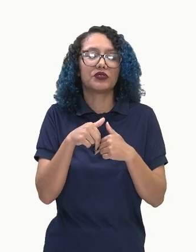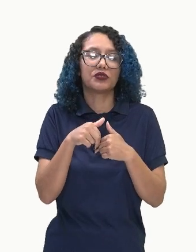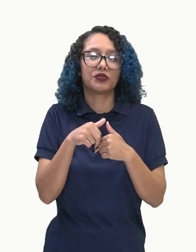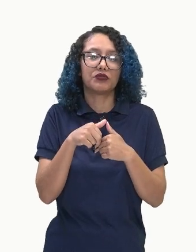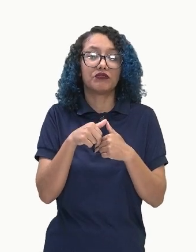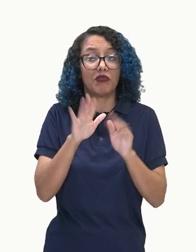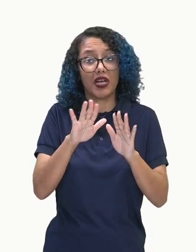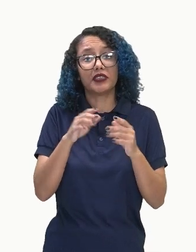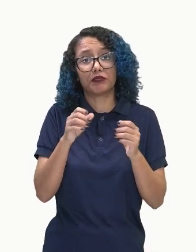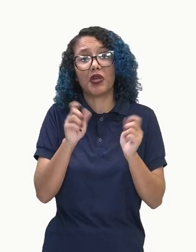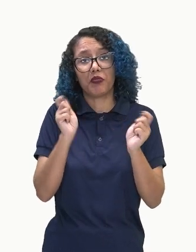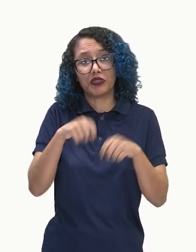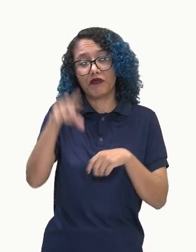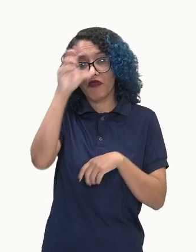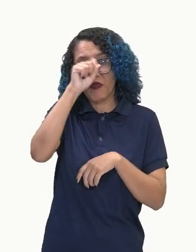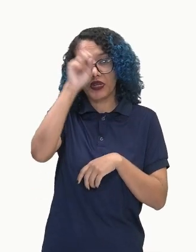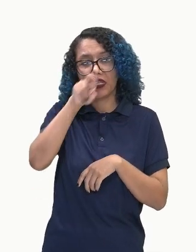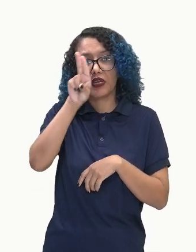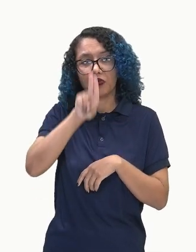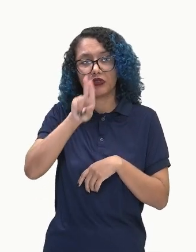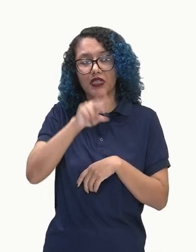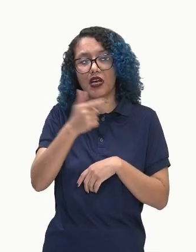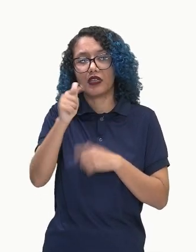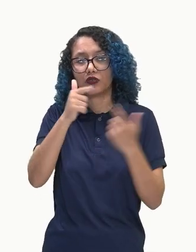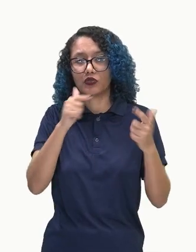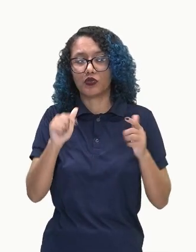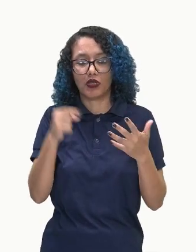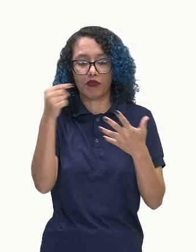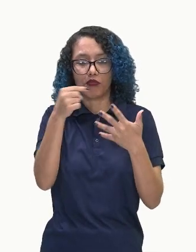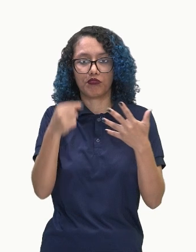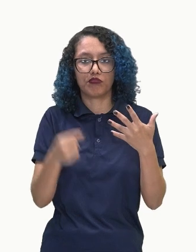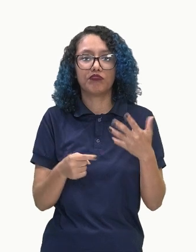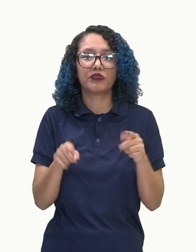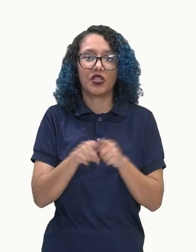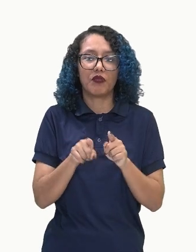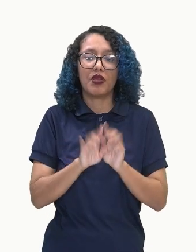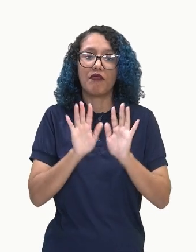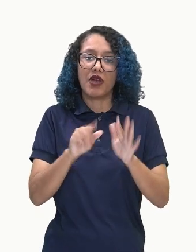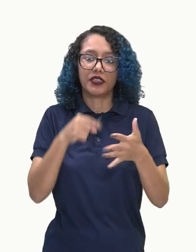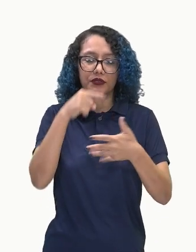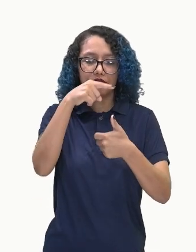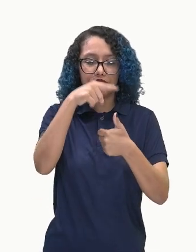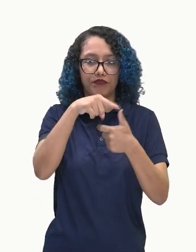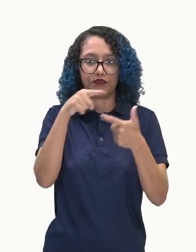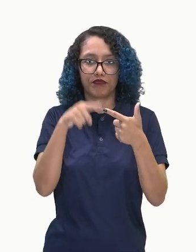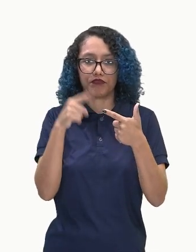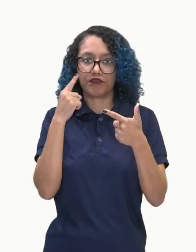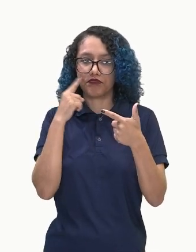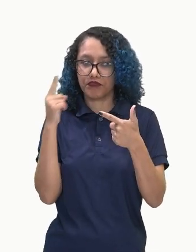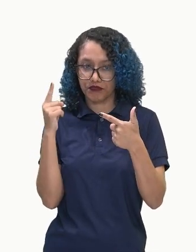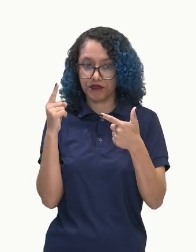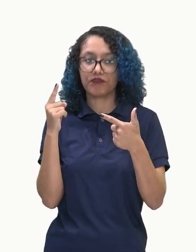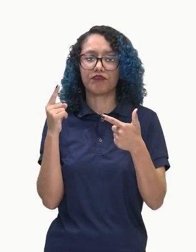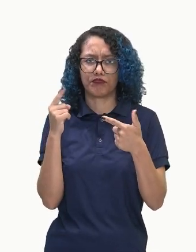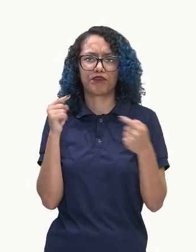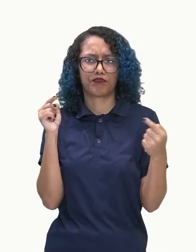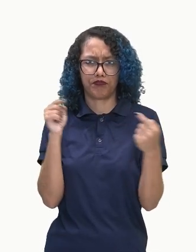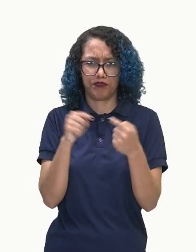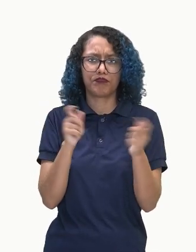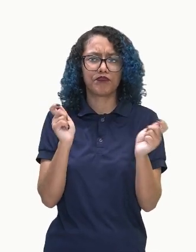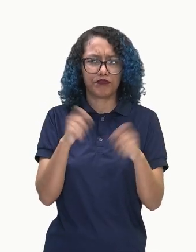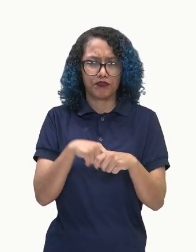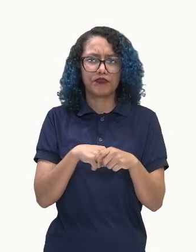essas conjunções também. Então basicamente essas duas, o but e o however, elas dão conta então